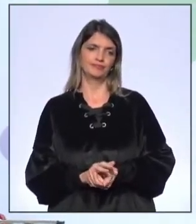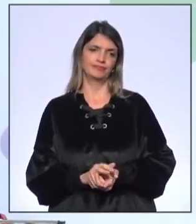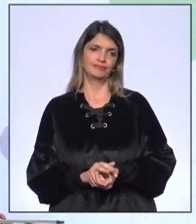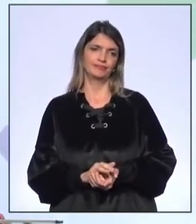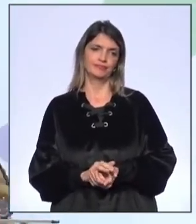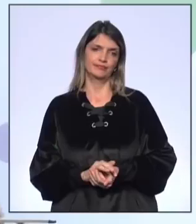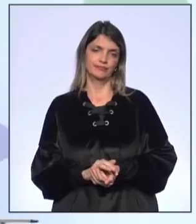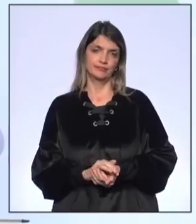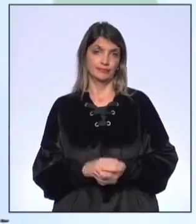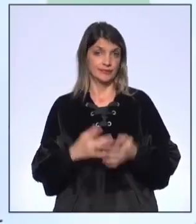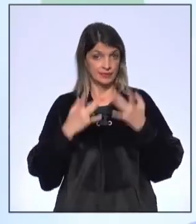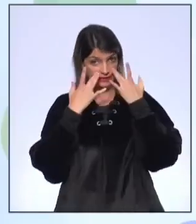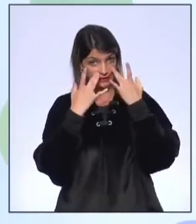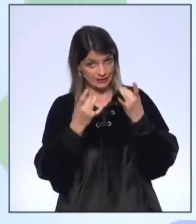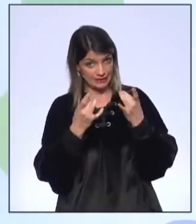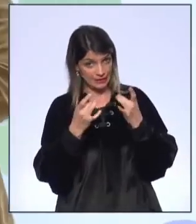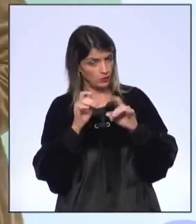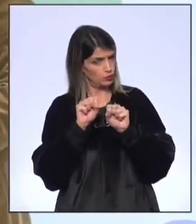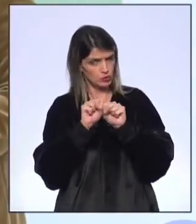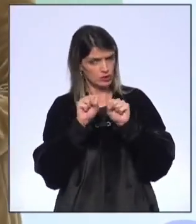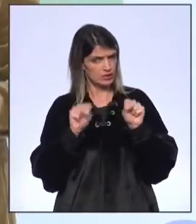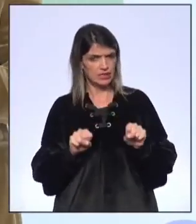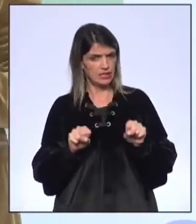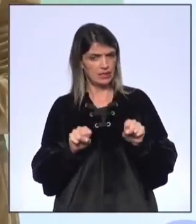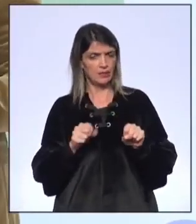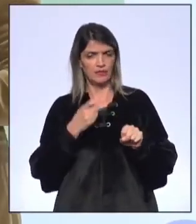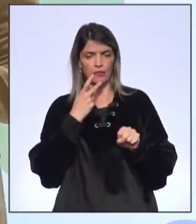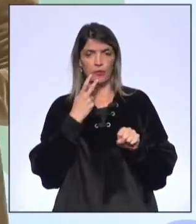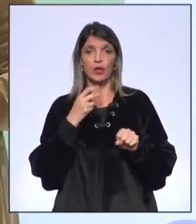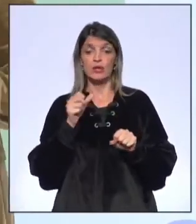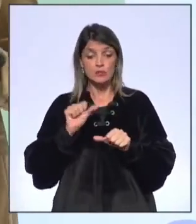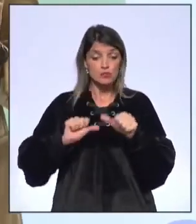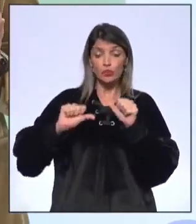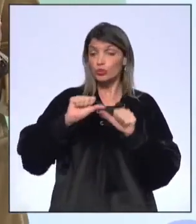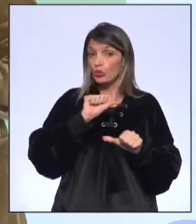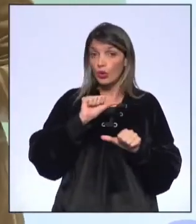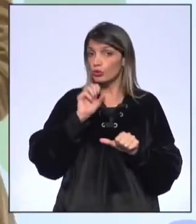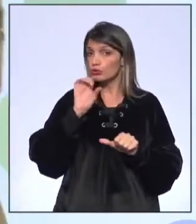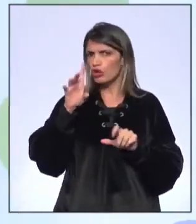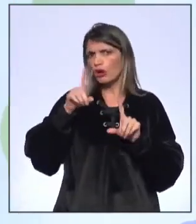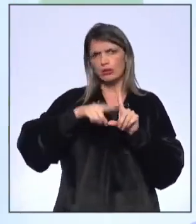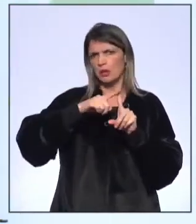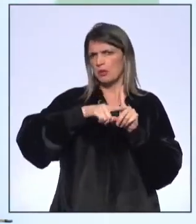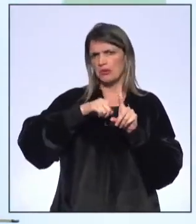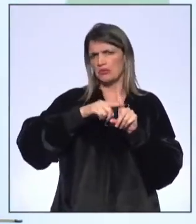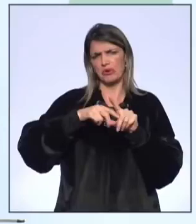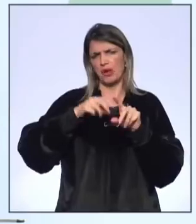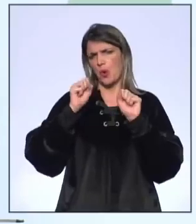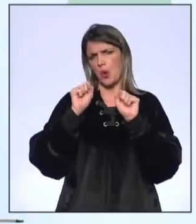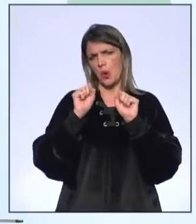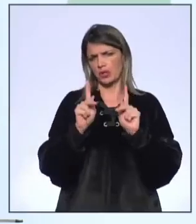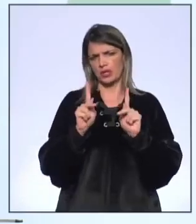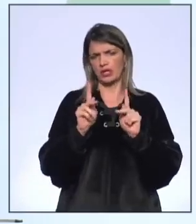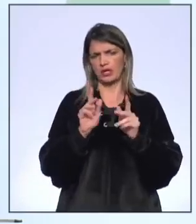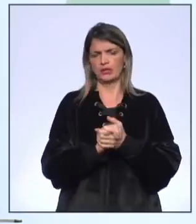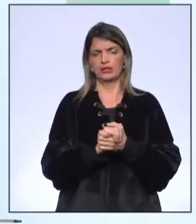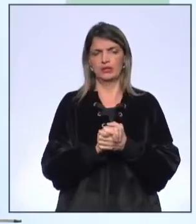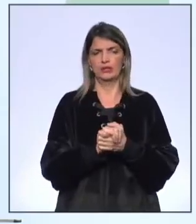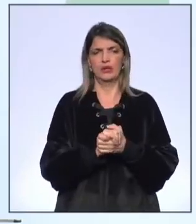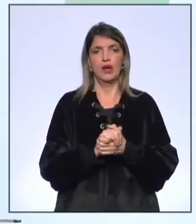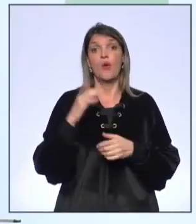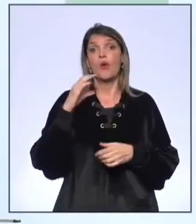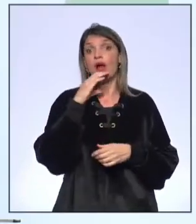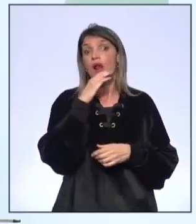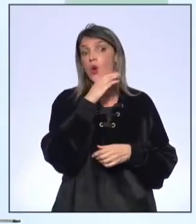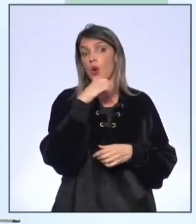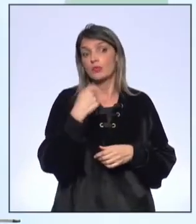Entendeu? Aí você tem que ficar esperto com o quê? Com um sistema aí que está falando ali, ó. Se variou só a temperatura, beleza, você vai lá. Ah, qual a quantidade de calor que você tem que